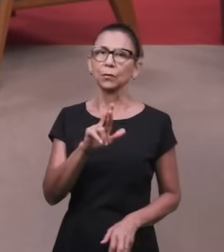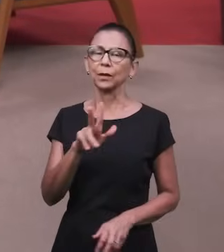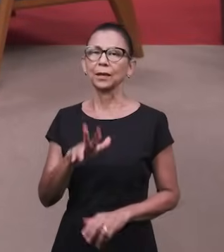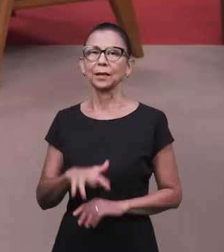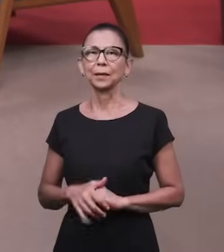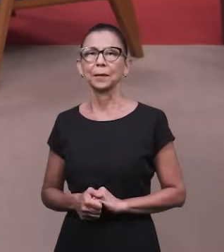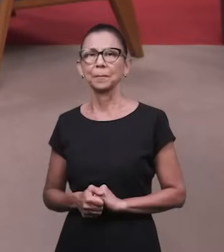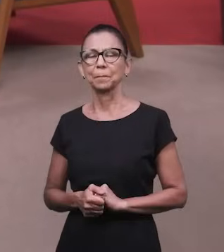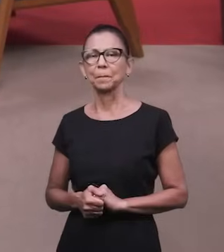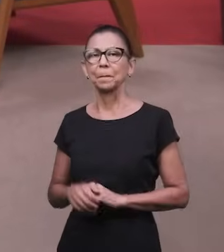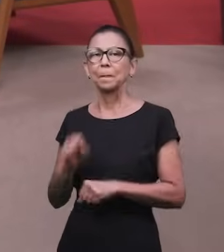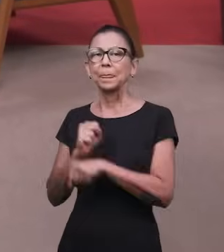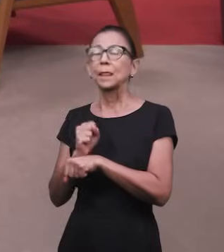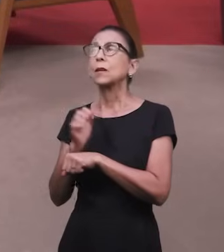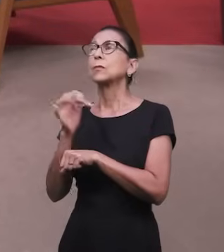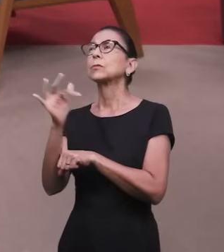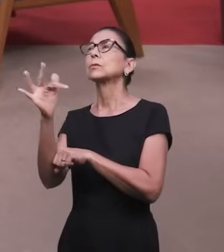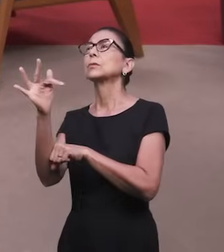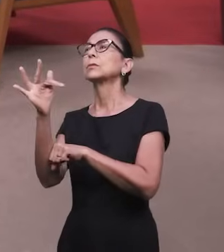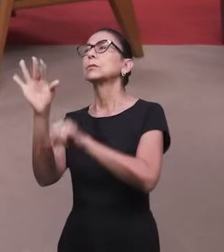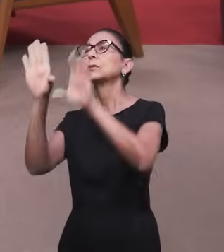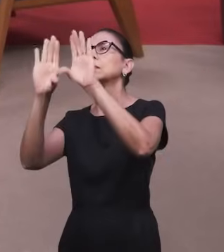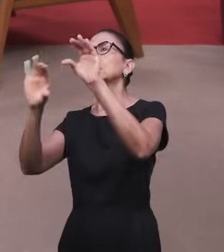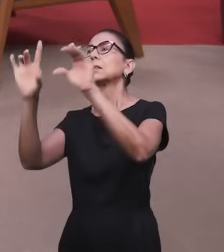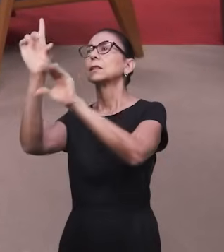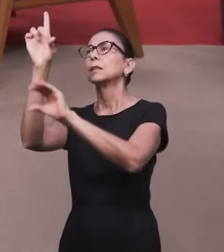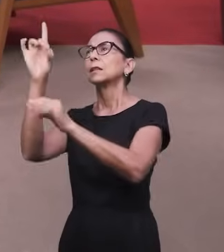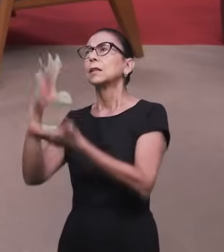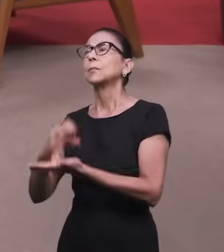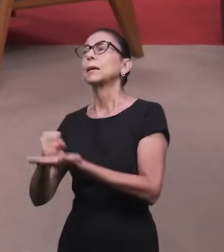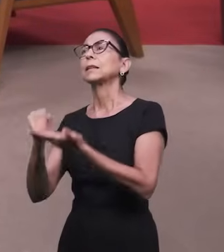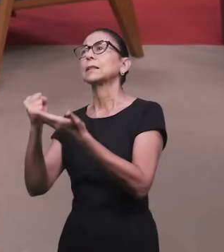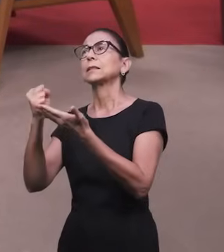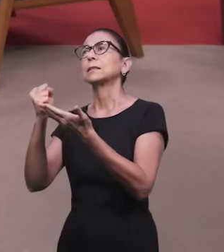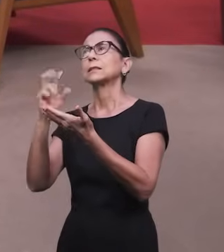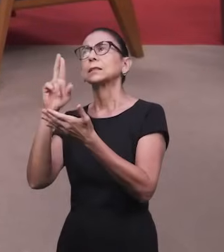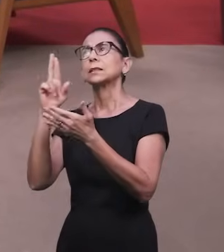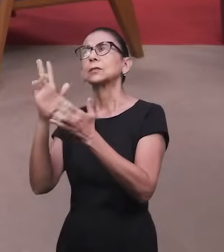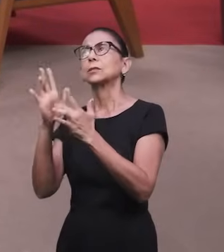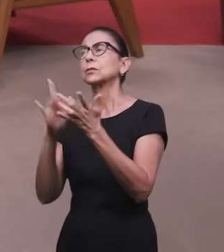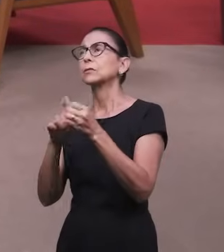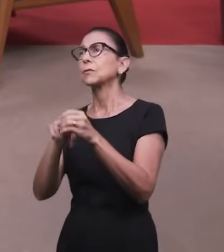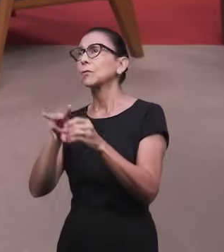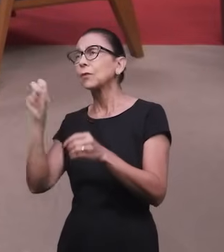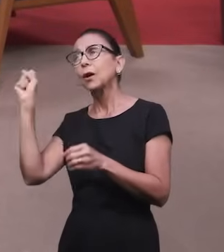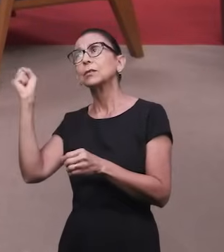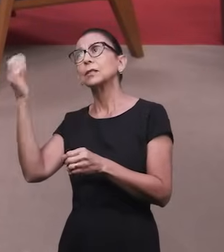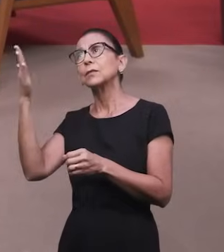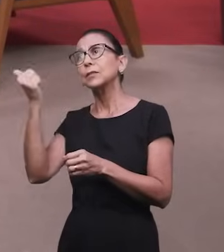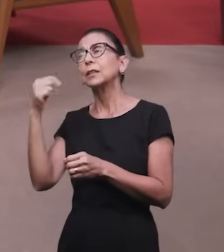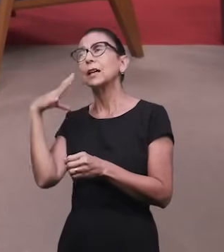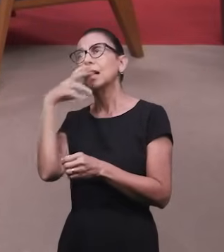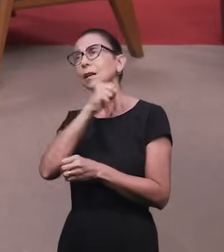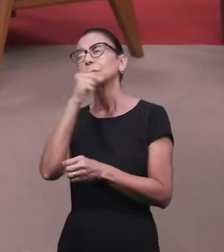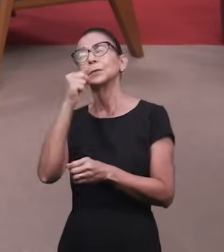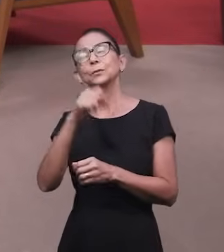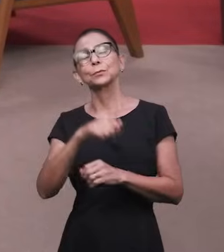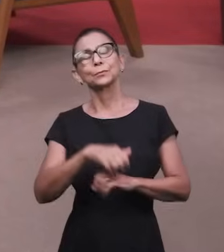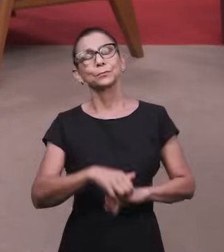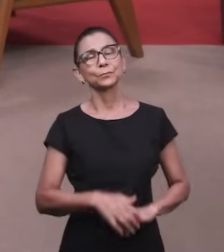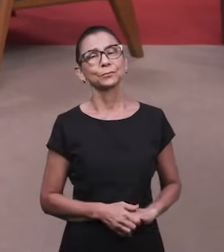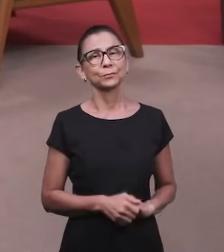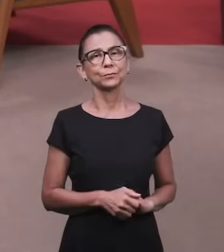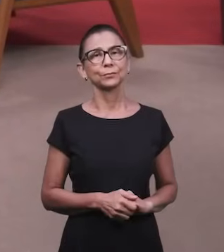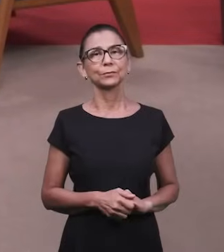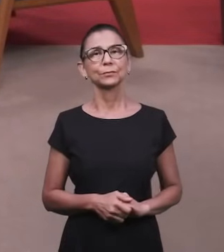terra. A igreja fiel. Mas o coração dela Glória está a no Deus. Está céu. no tempo de Glórias Deus, a está na Deus. eternidade, Amém. está